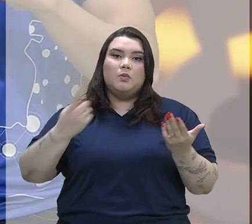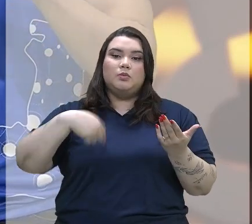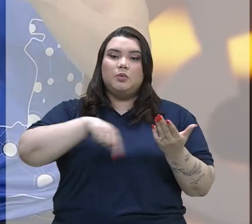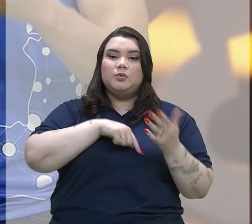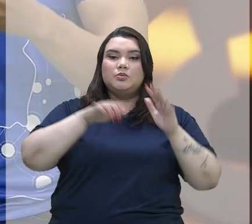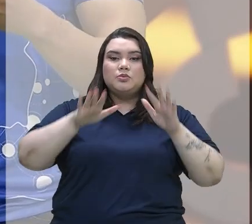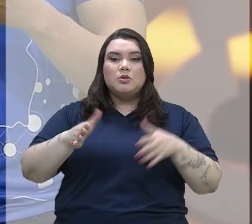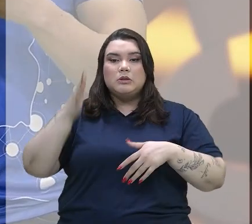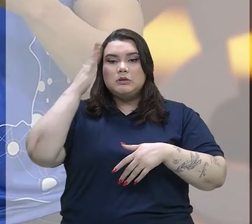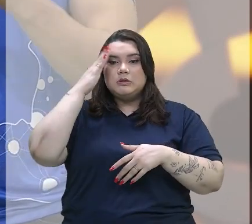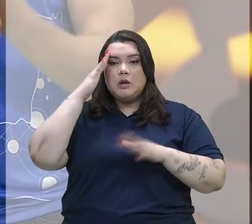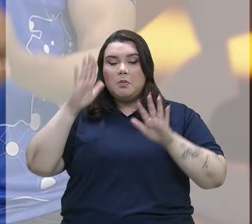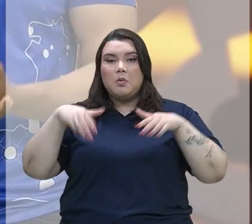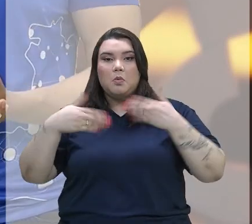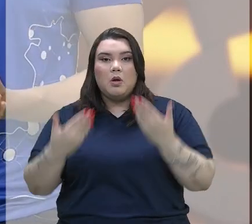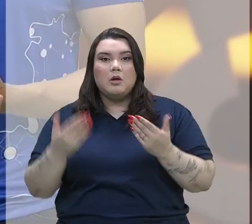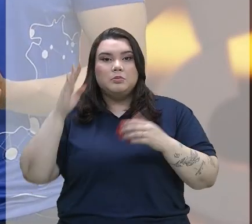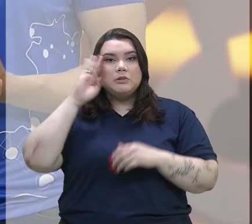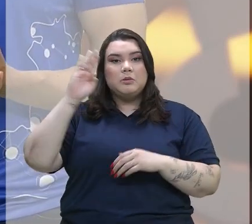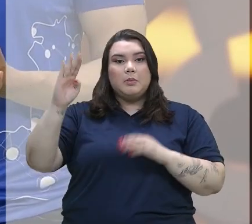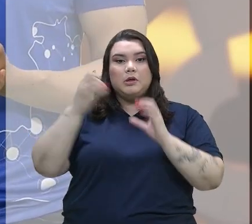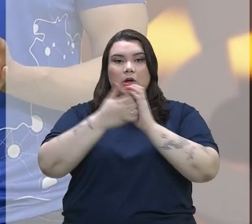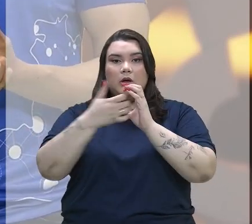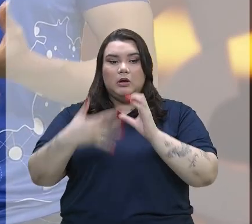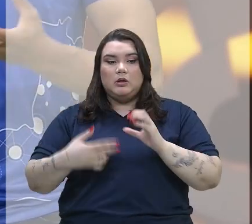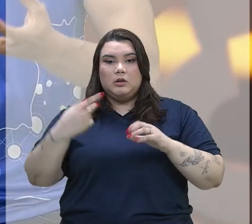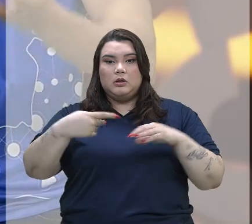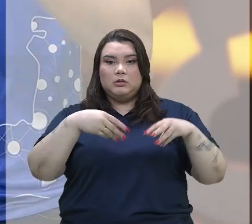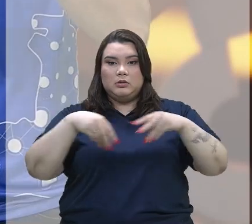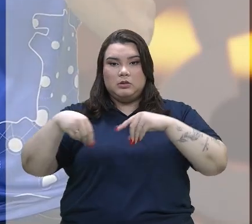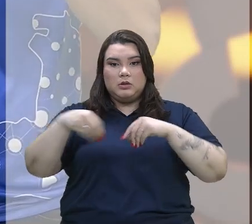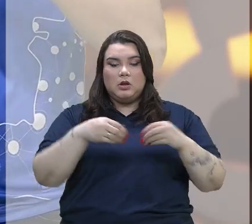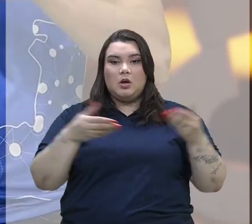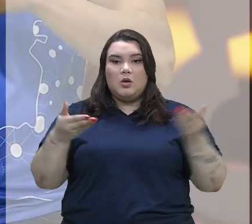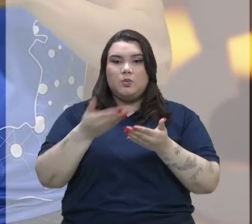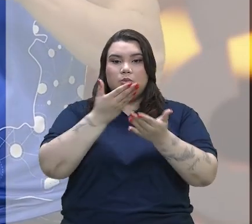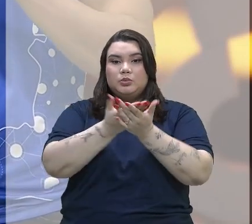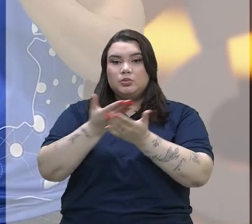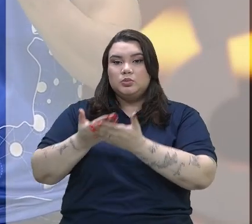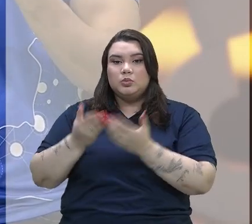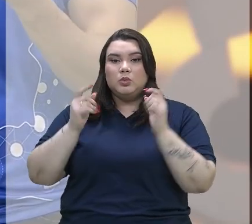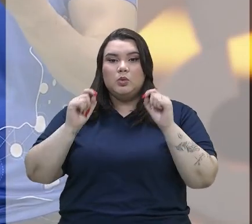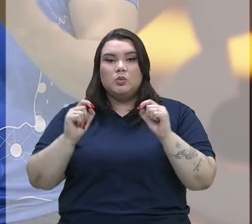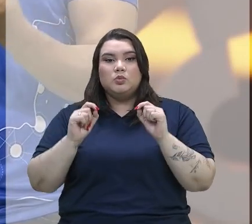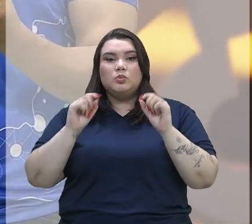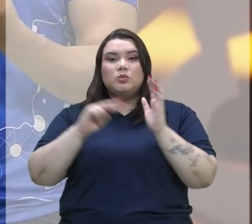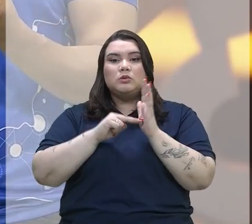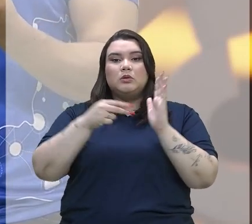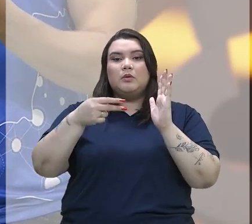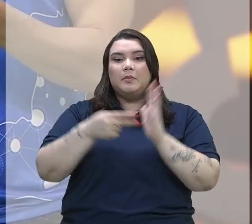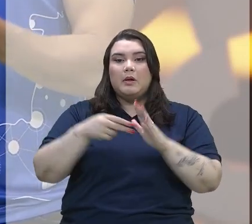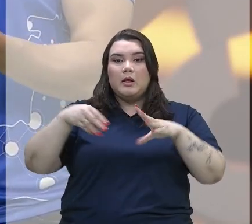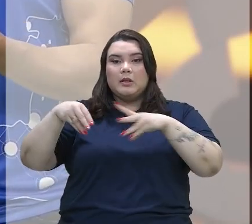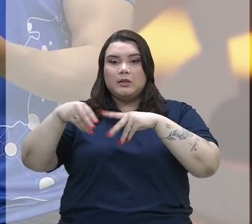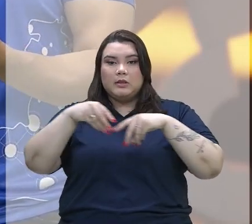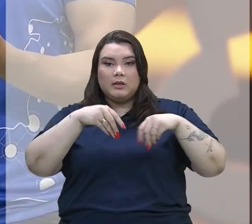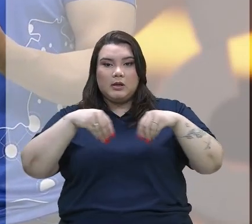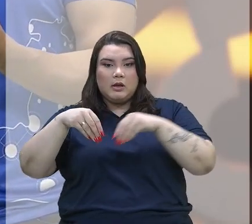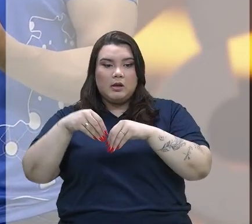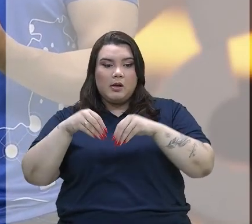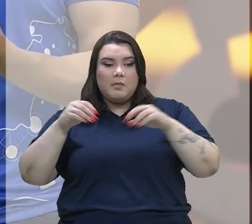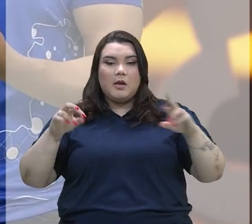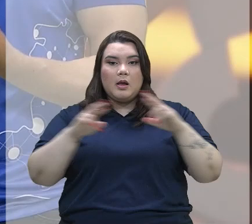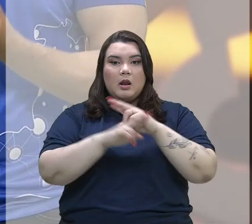quais são os principais elementos que compõem esse solo, nós vamos estudar um pouco sobre o que é o solo para a